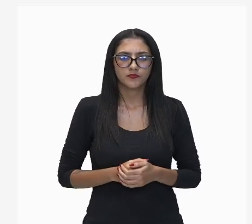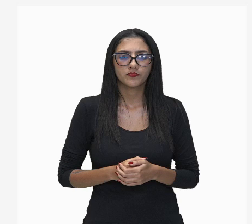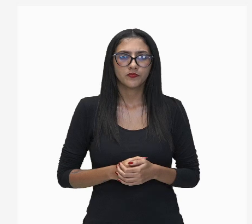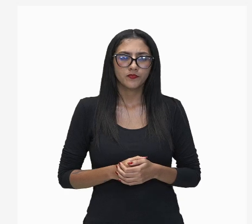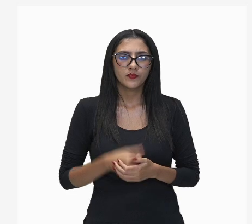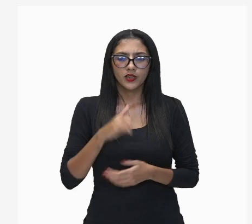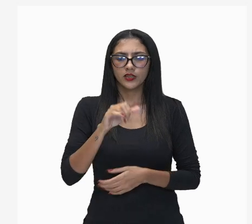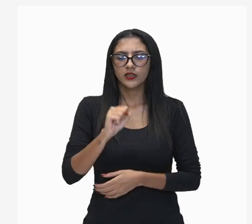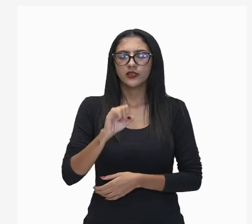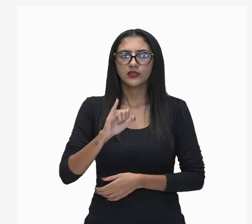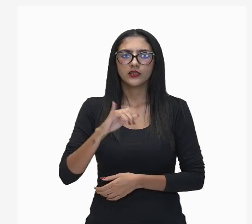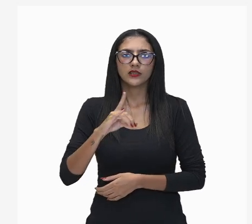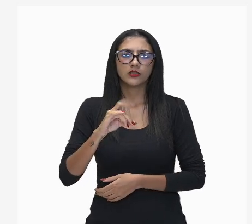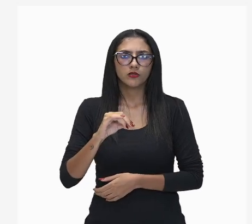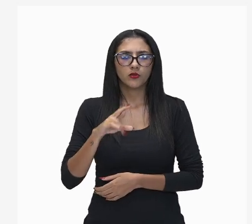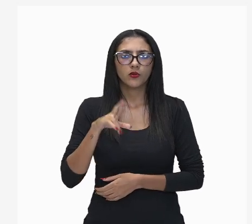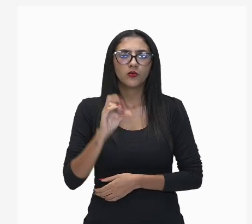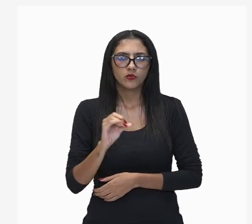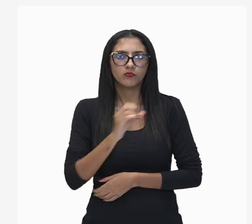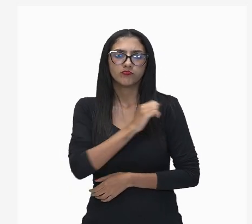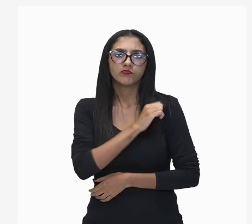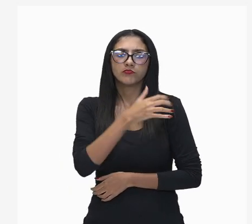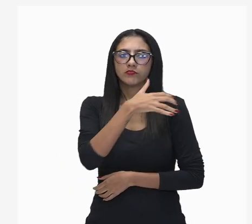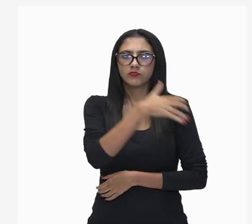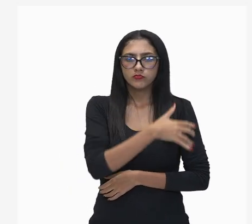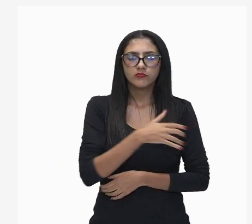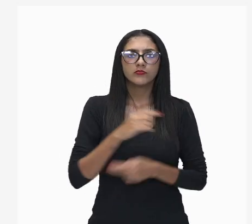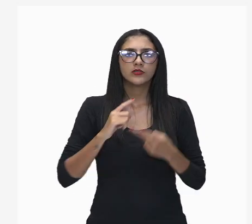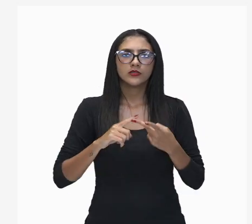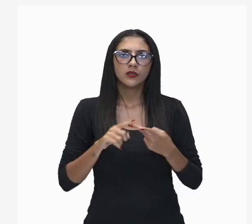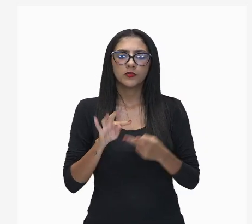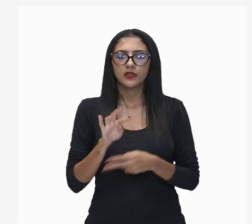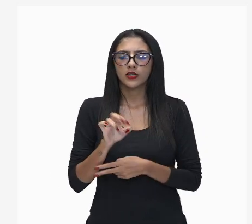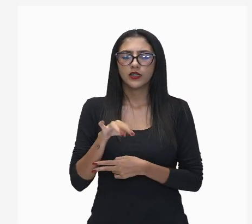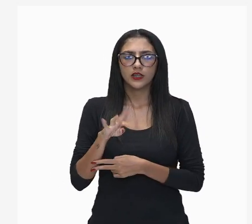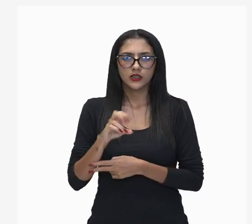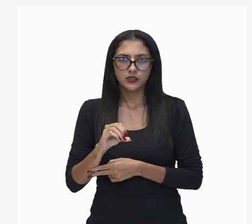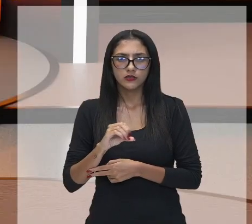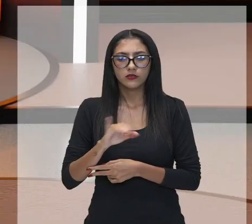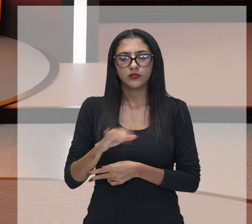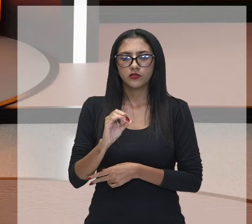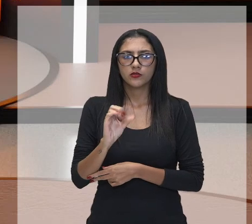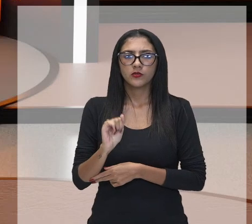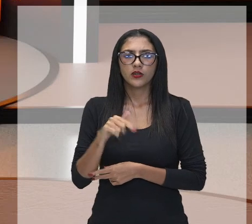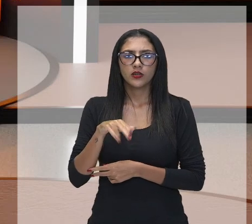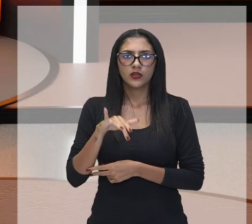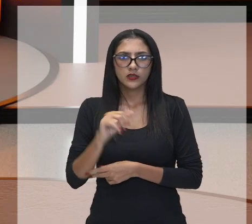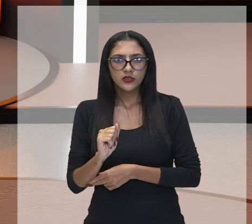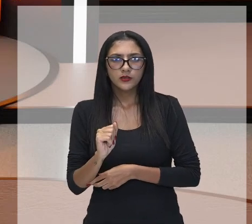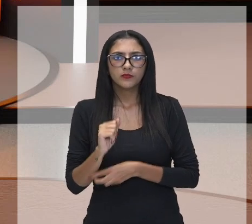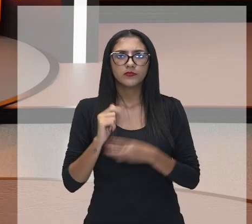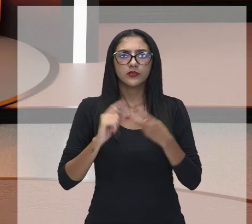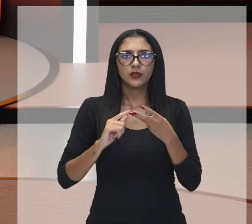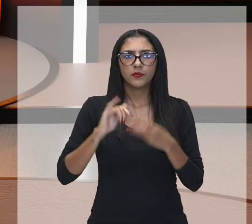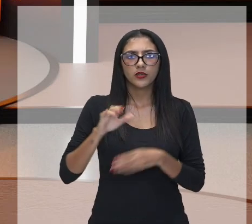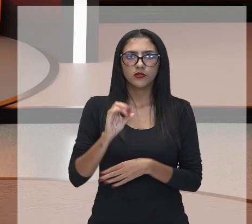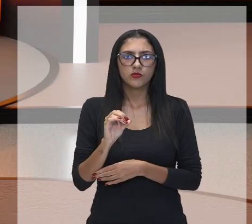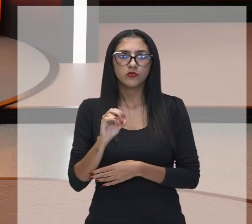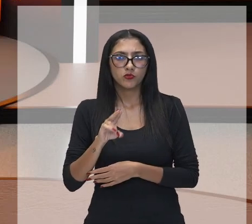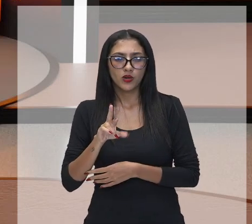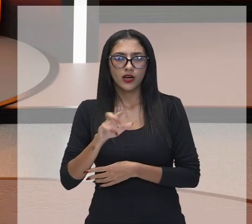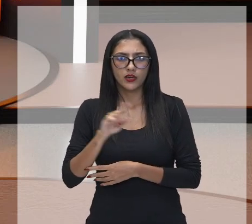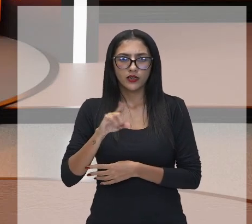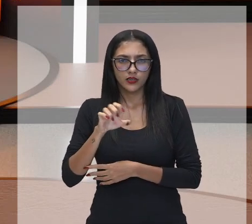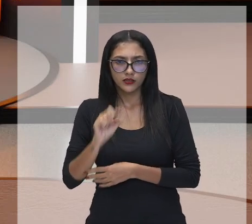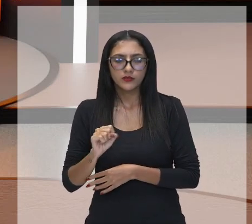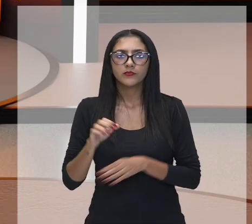era o general reformado do Exército, e também pelos tenentes Joaquim e Juarez Távora. São justamente os